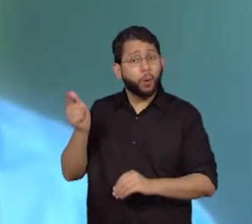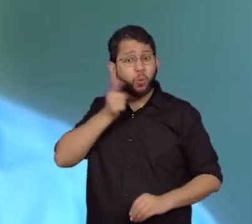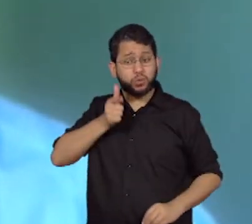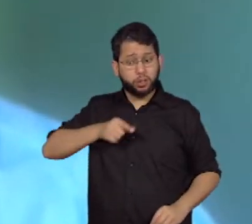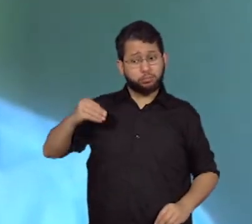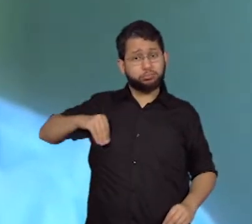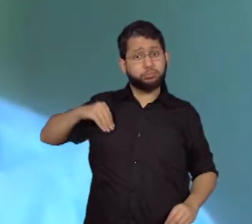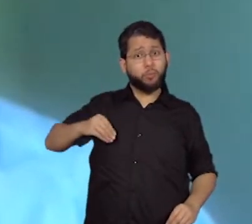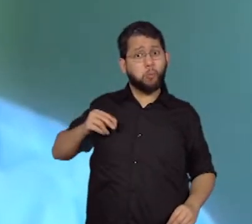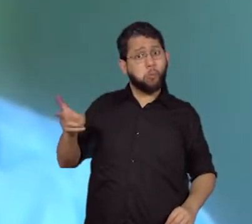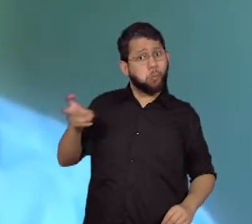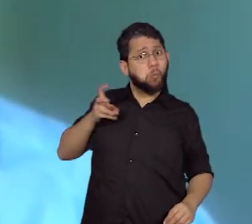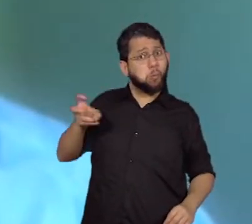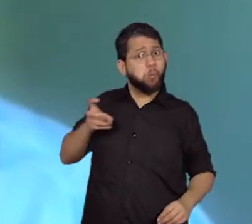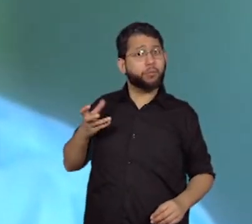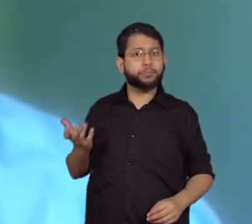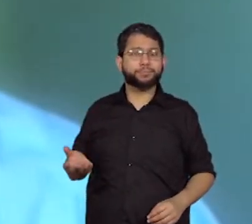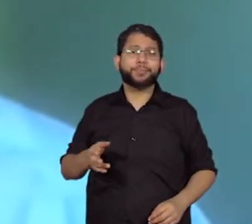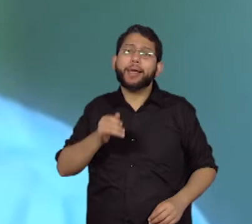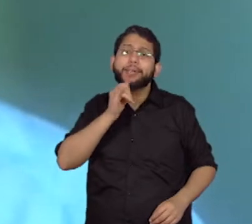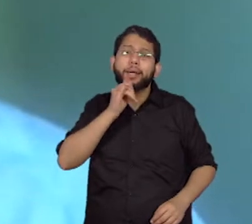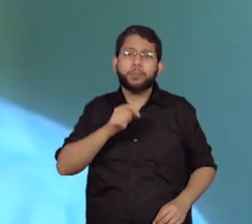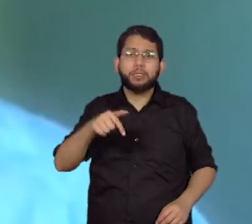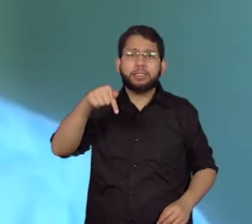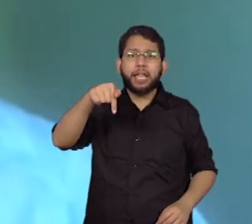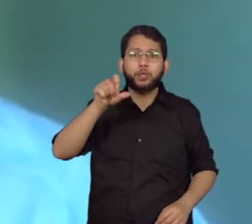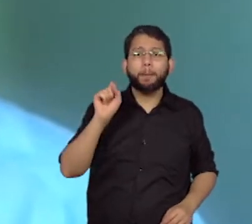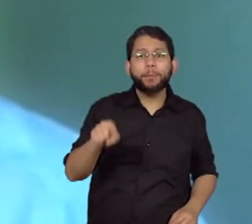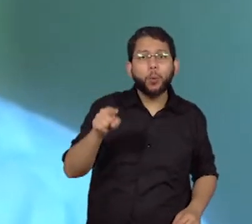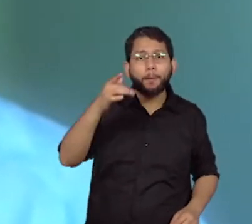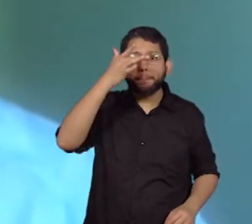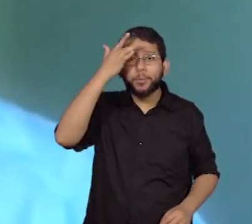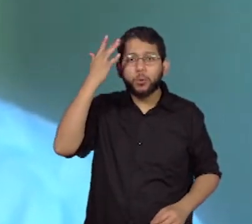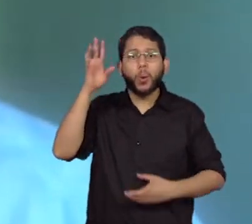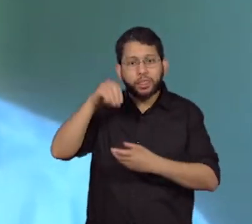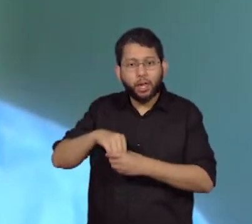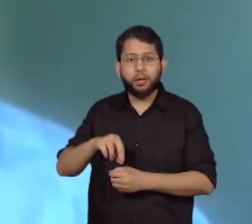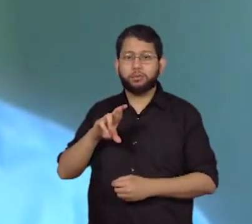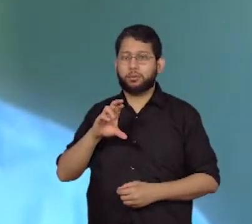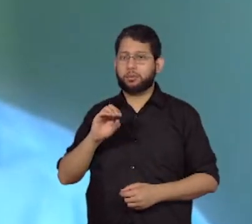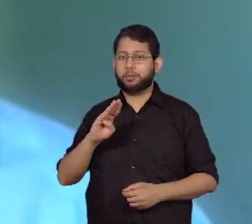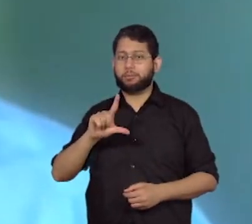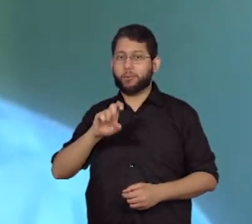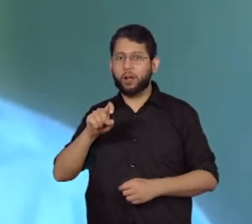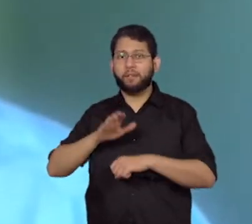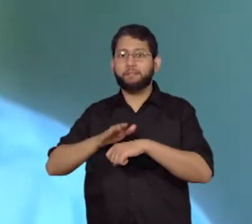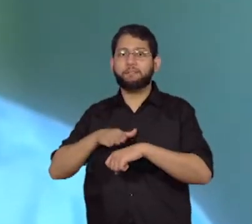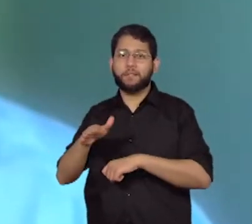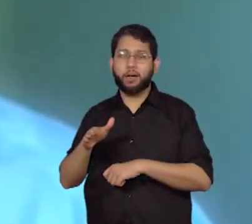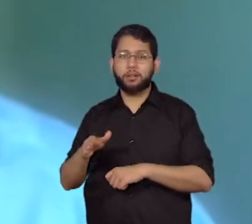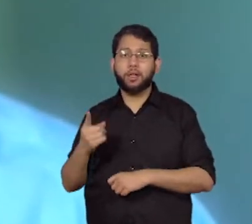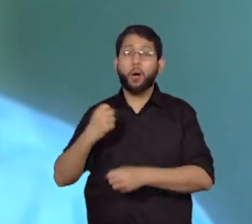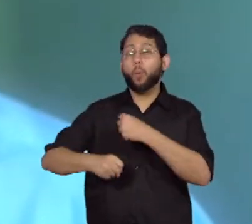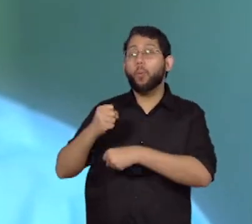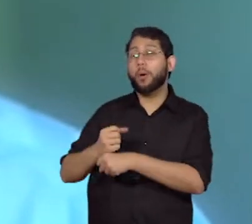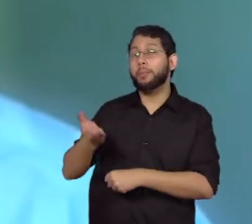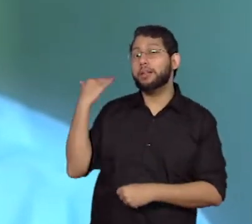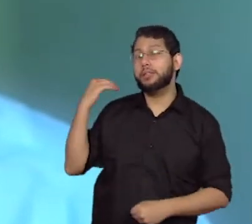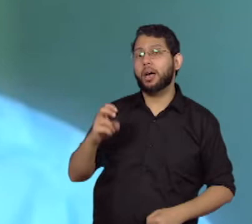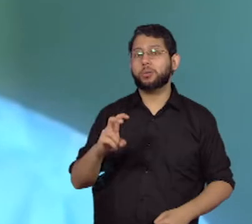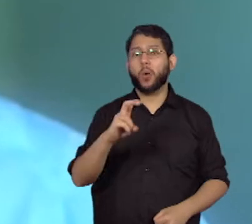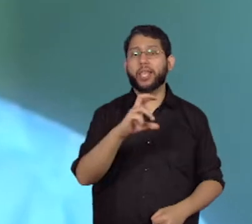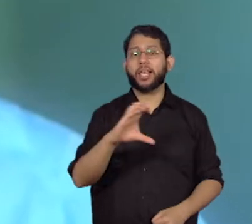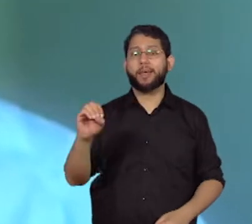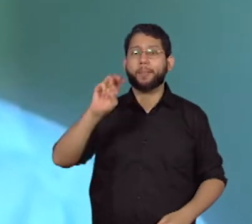dinheiro com isso. A gente está falando de 7 mil produtores de conteúdo dentro do Roblox que no último ano faturaram